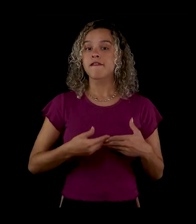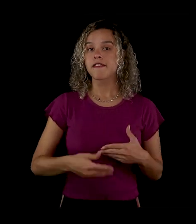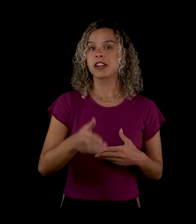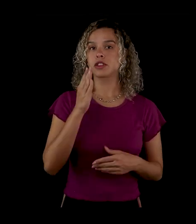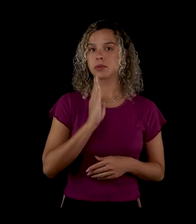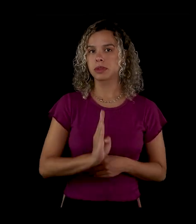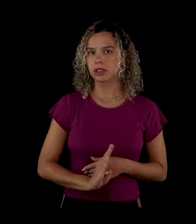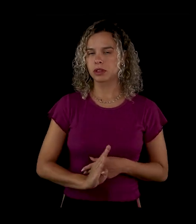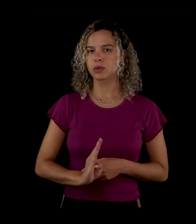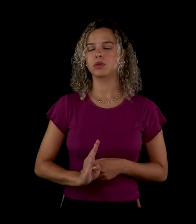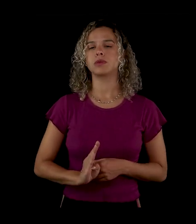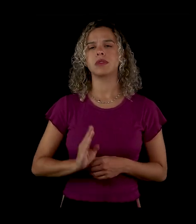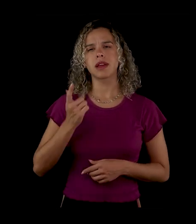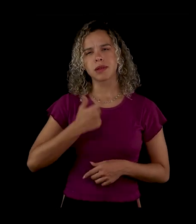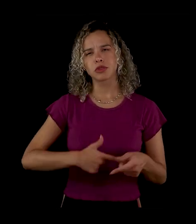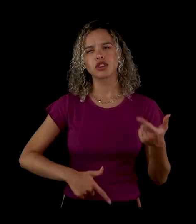foi